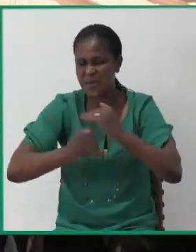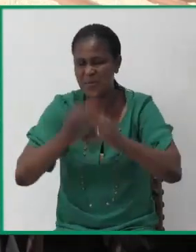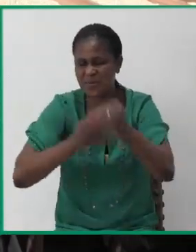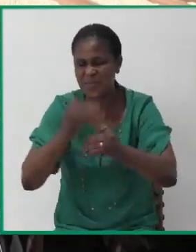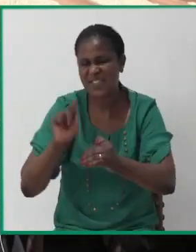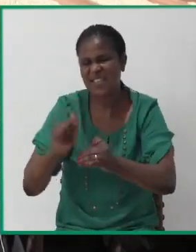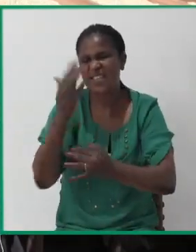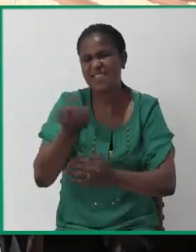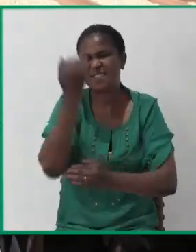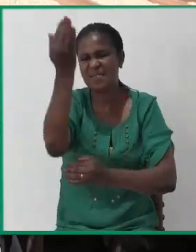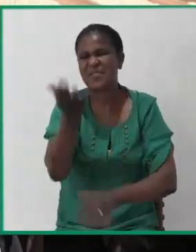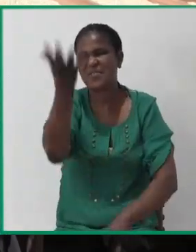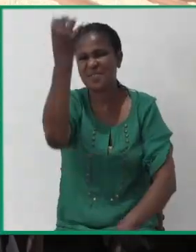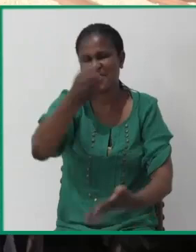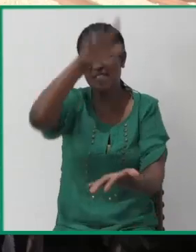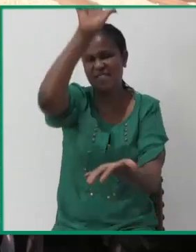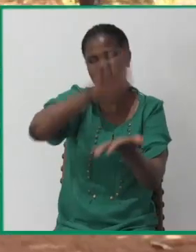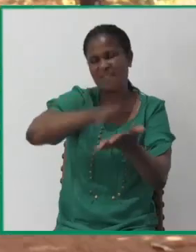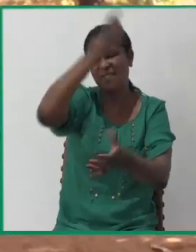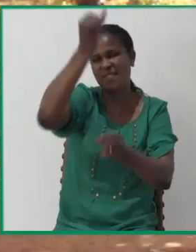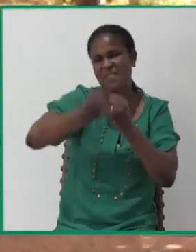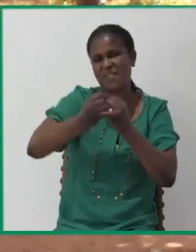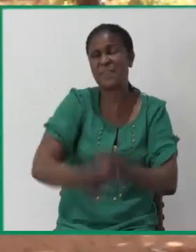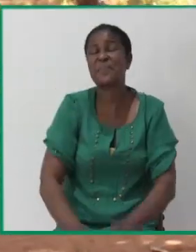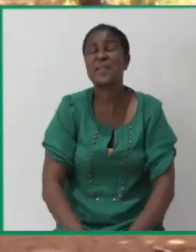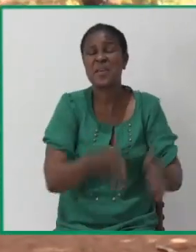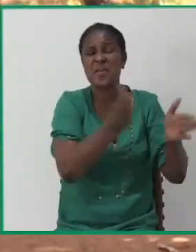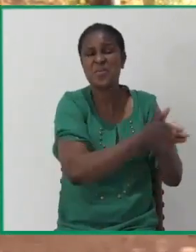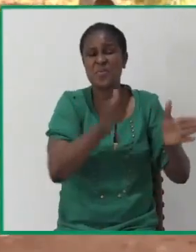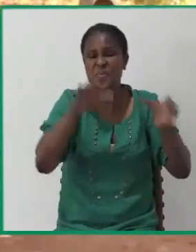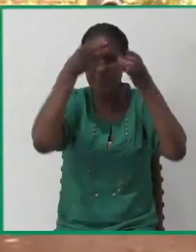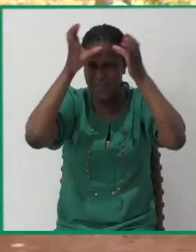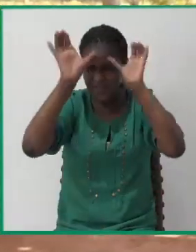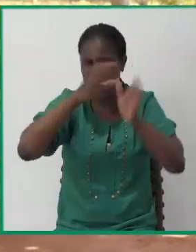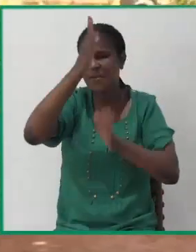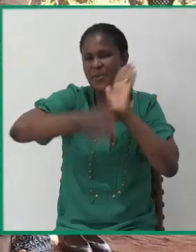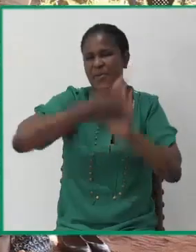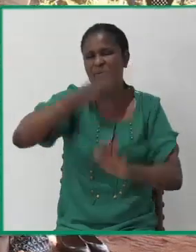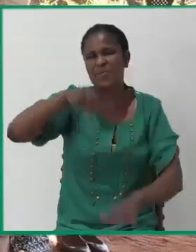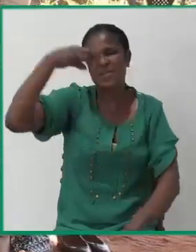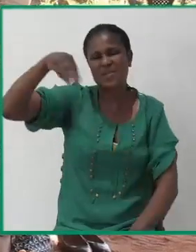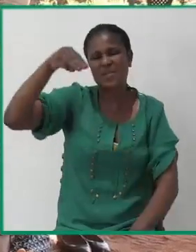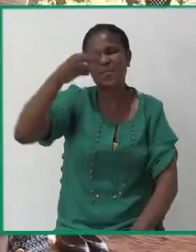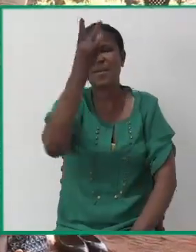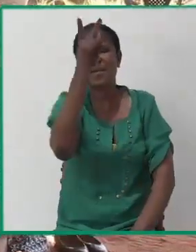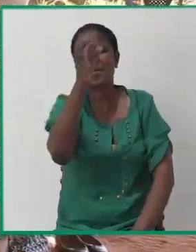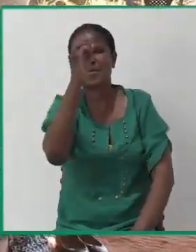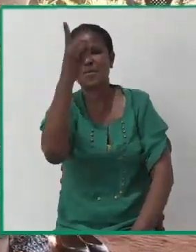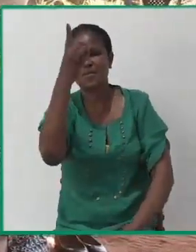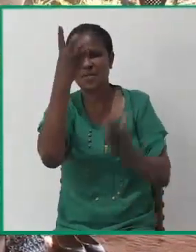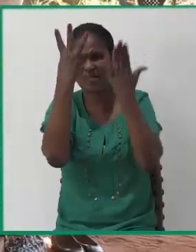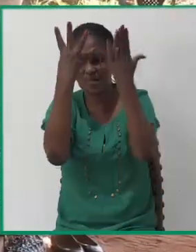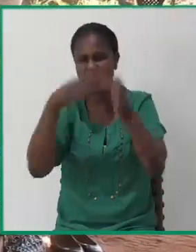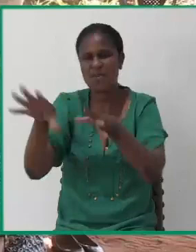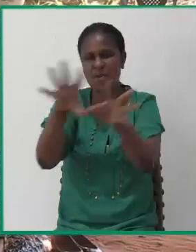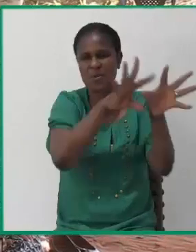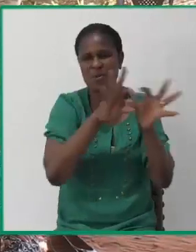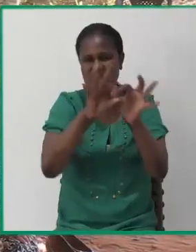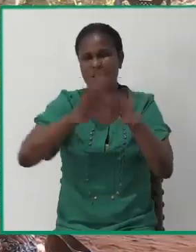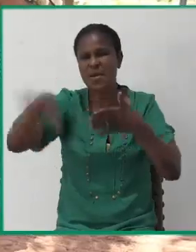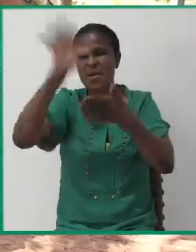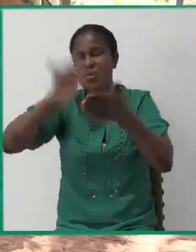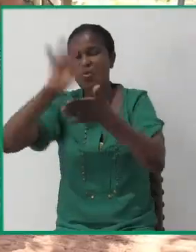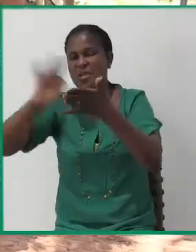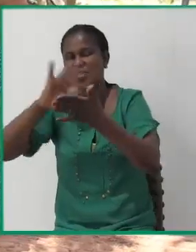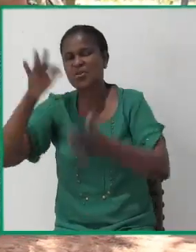é que podemos dar um veredito final. Durante a capacitação iniciada em maio de 2019, em colaboração com a Escola Superior